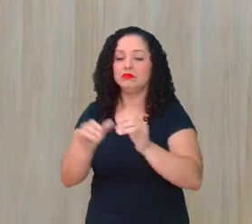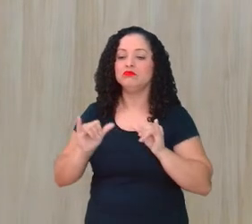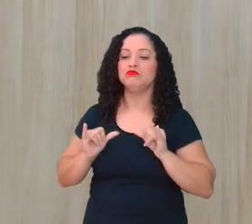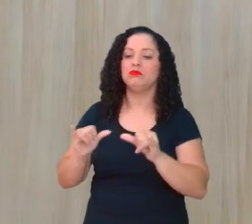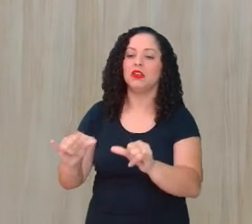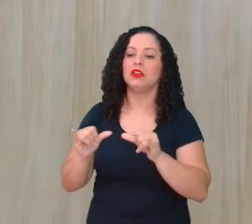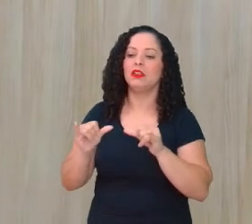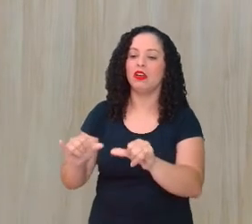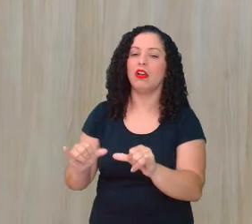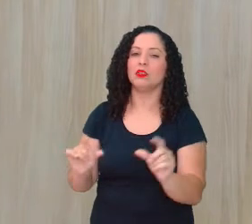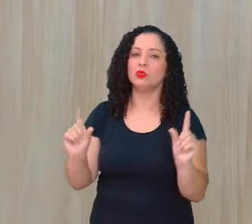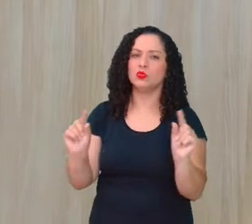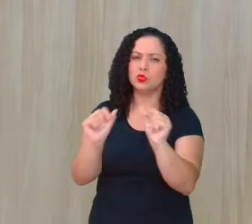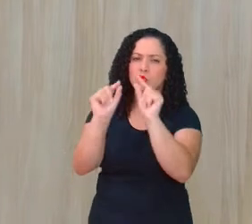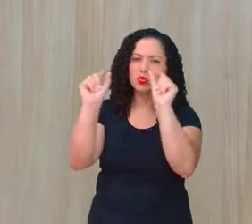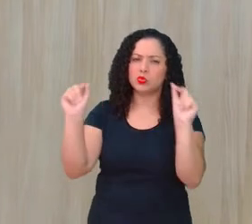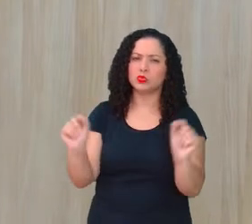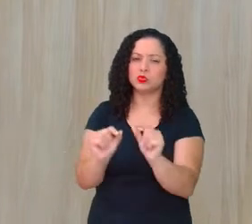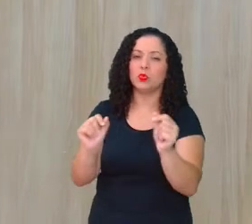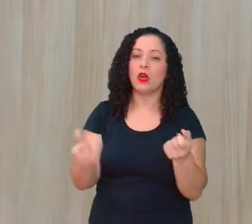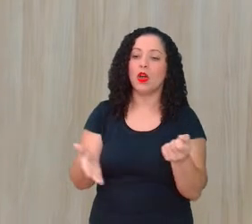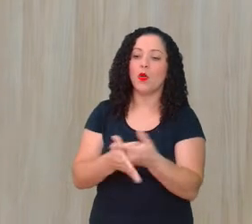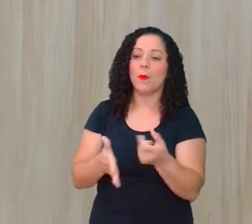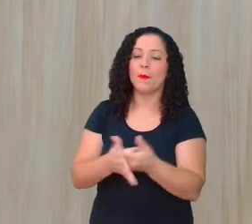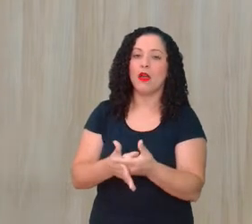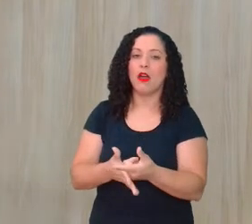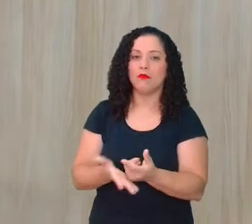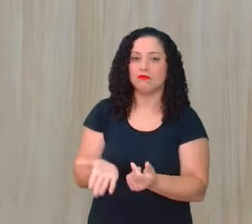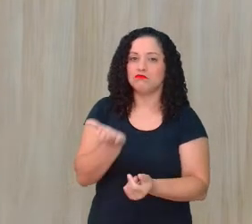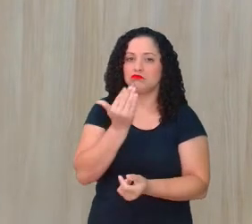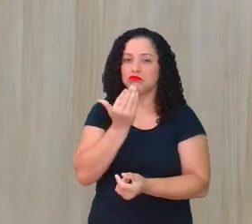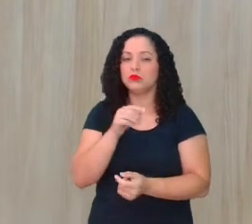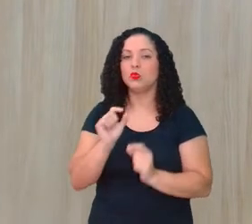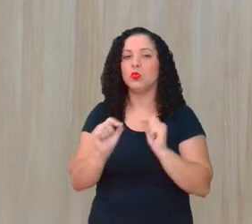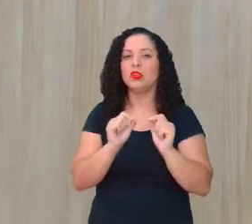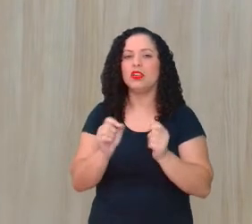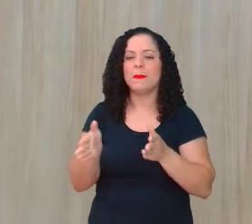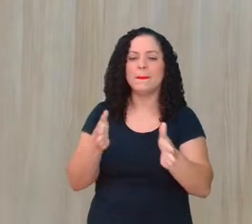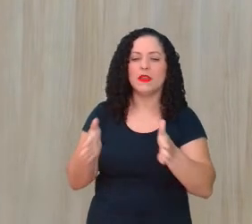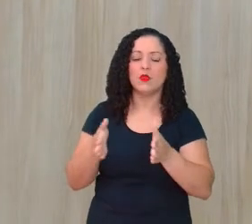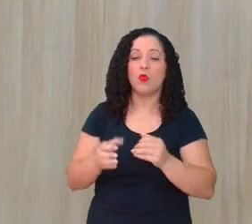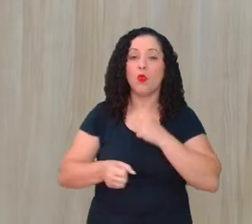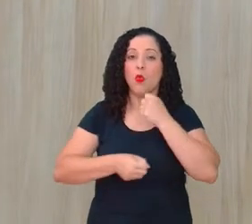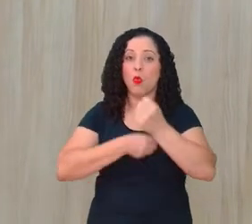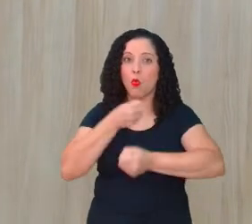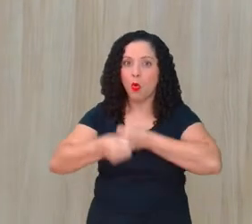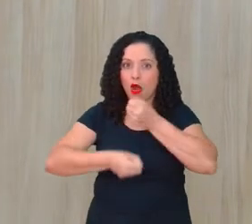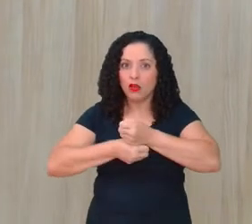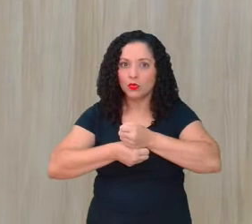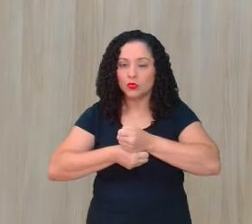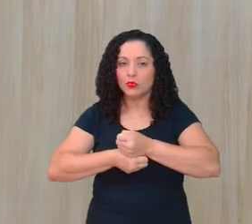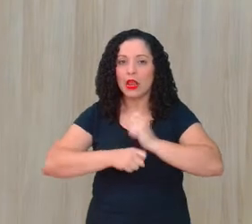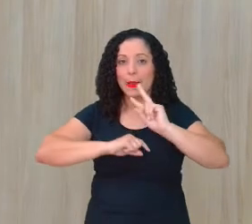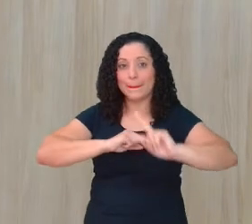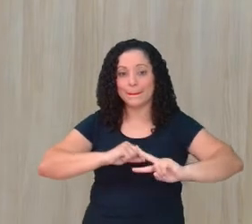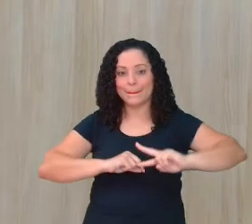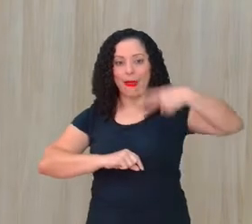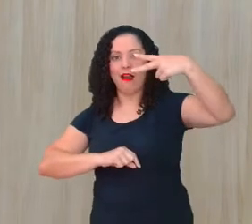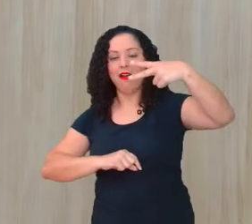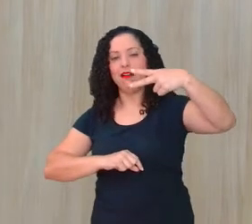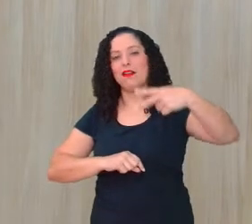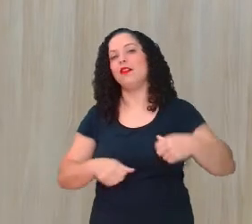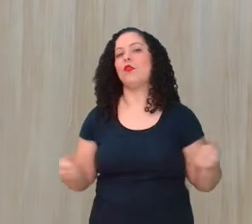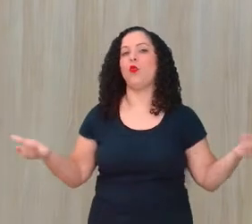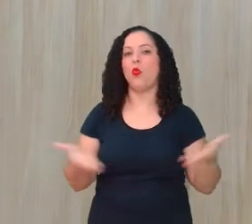ela gastava, né, para fazer a feira dela, no intervalo de um ano, ele praticamente dobrou. Então ela praticamente hoje